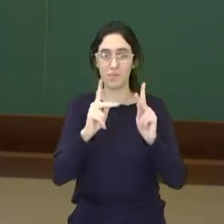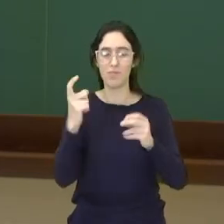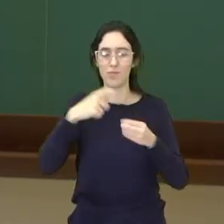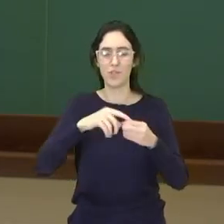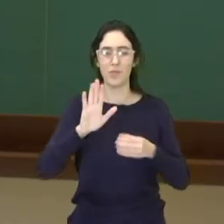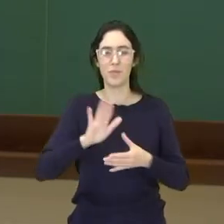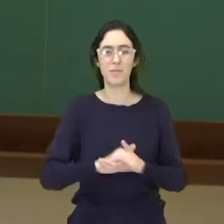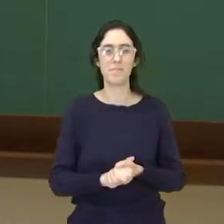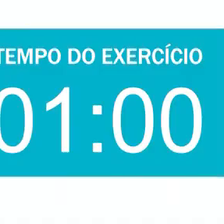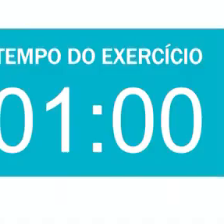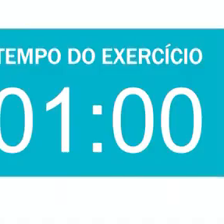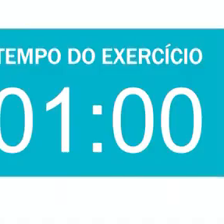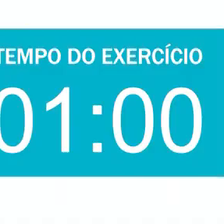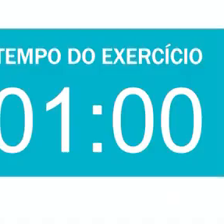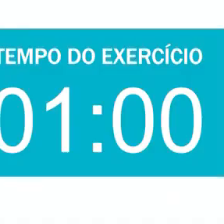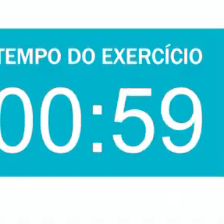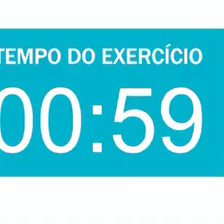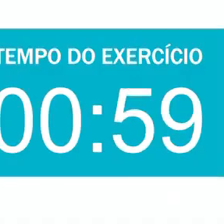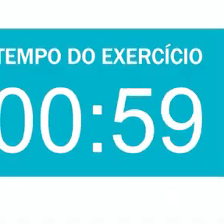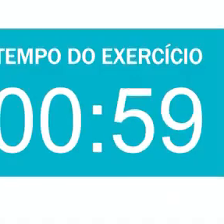volta.